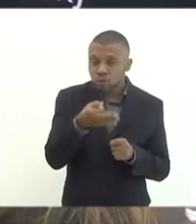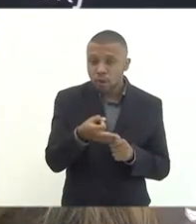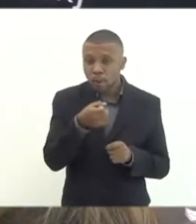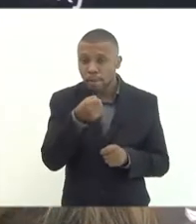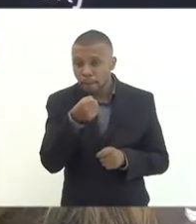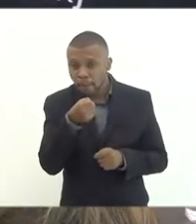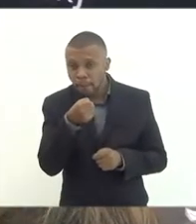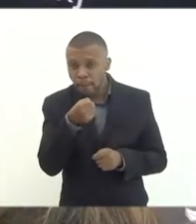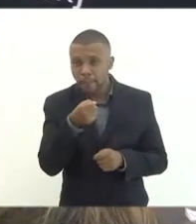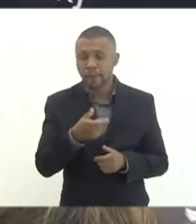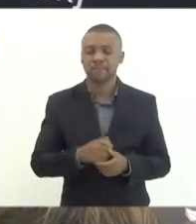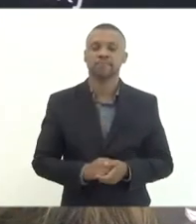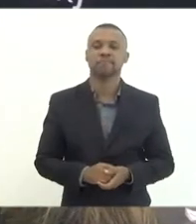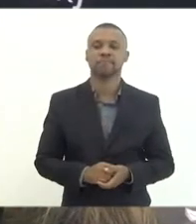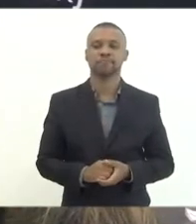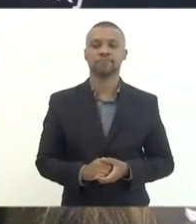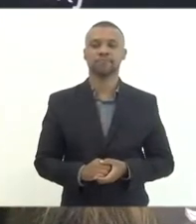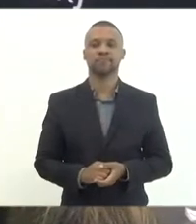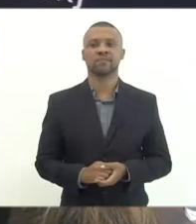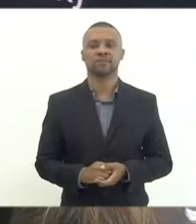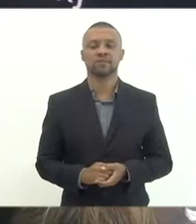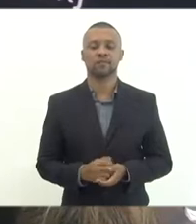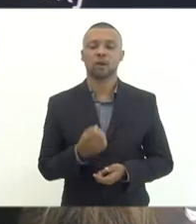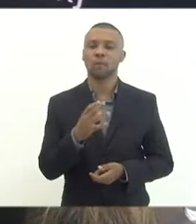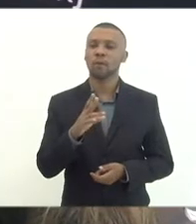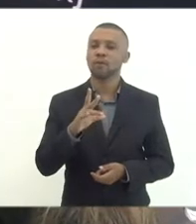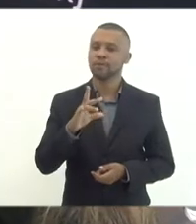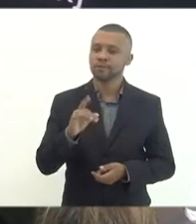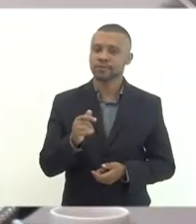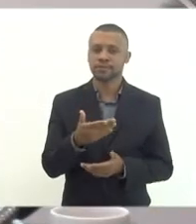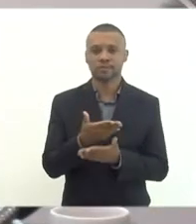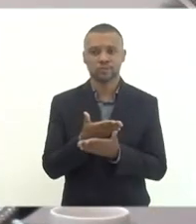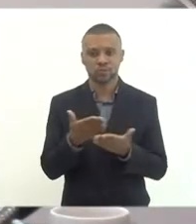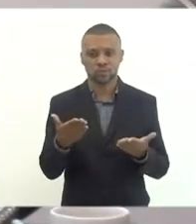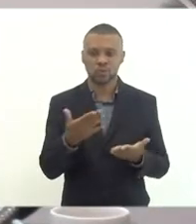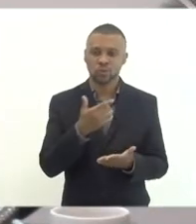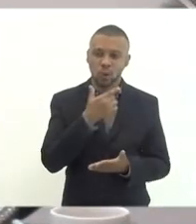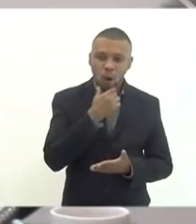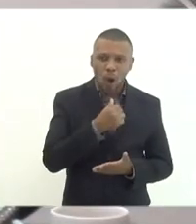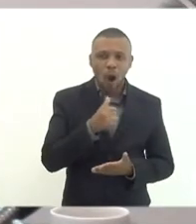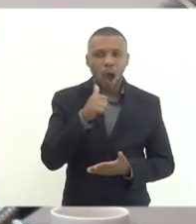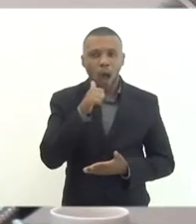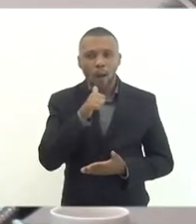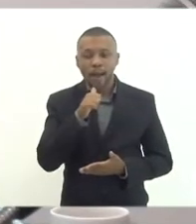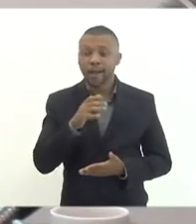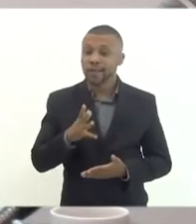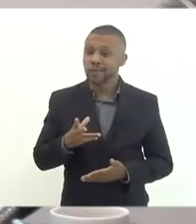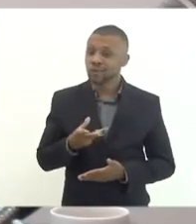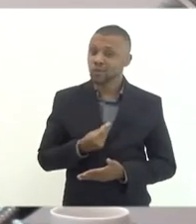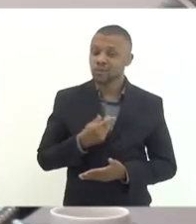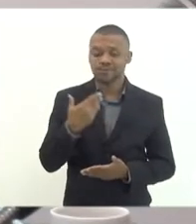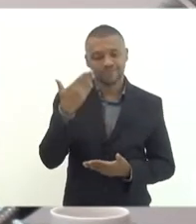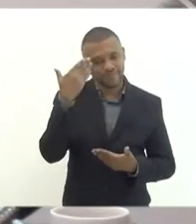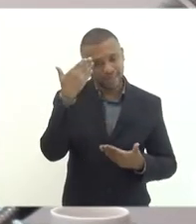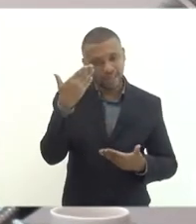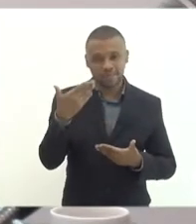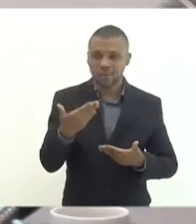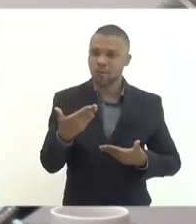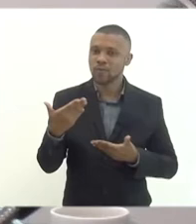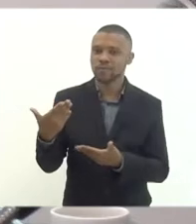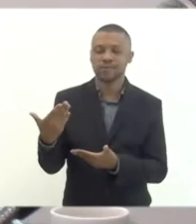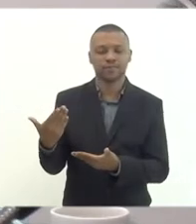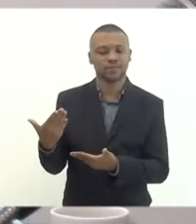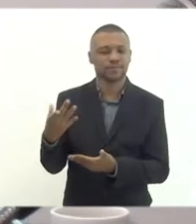alô som Bom dia a todas todos todos Obrigado pelo convite Deputado